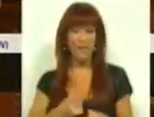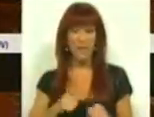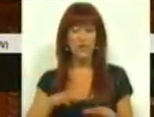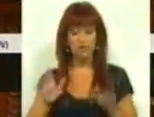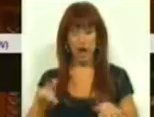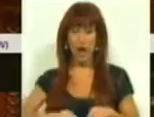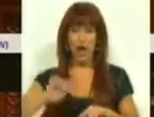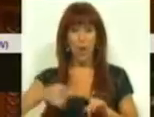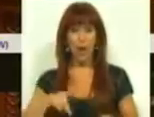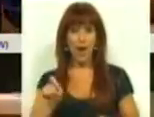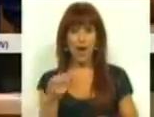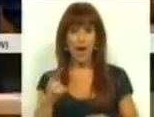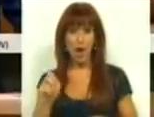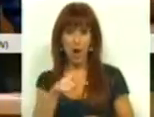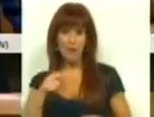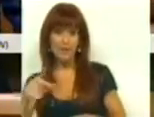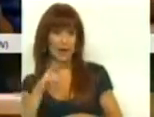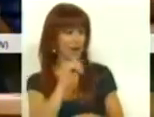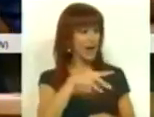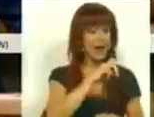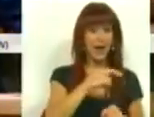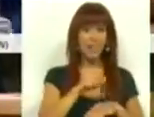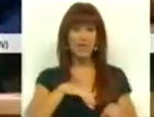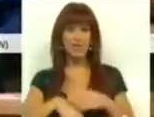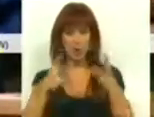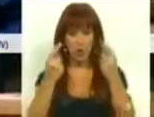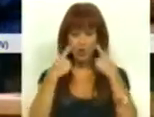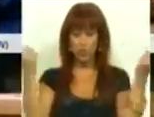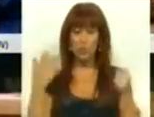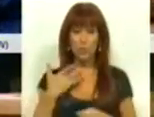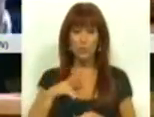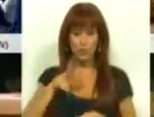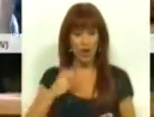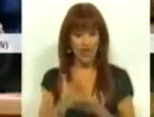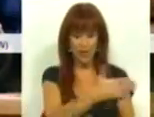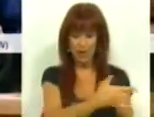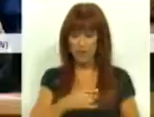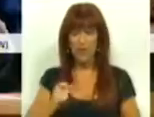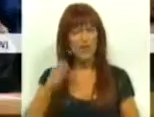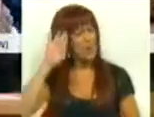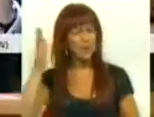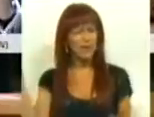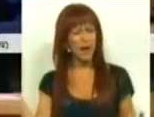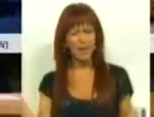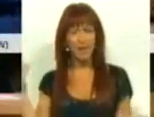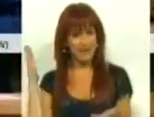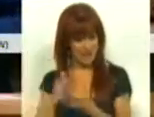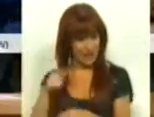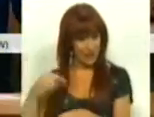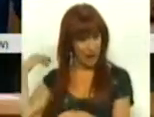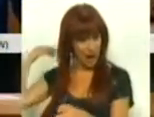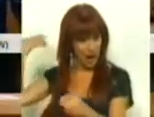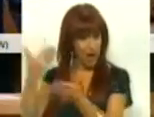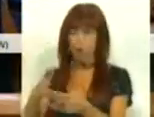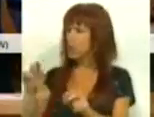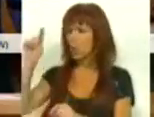a que já este ano o Eurostat e o INE procederam nas contas públicas de Portugal desde 95, que fez com que soubéssemos que, desde essa